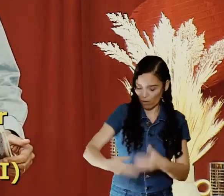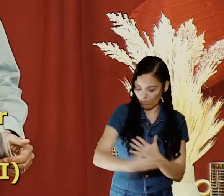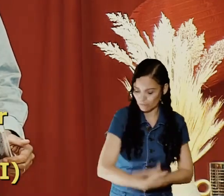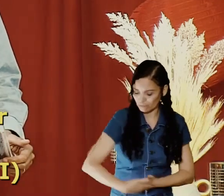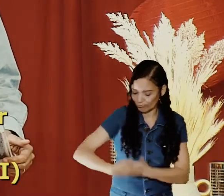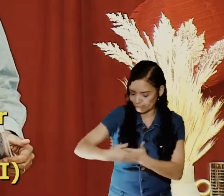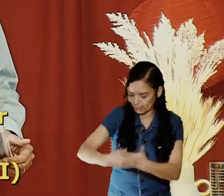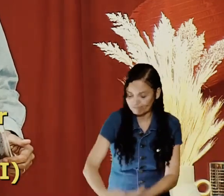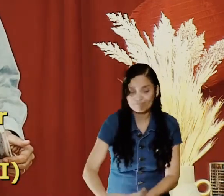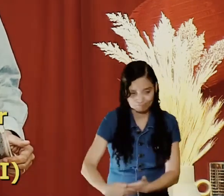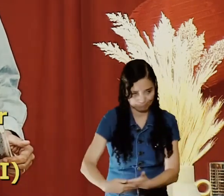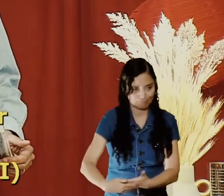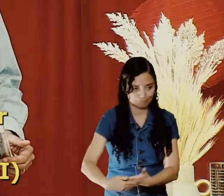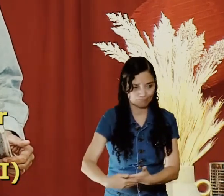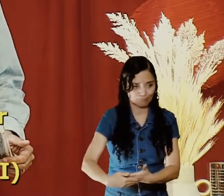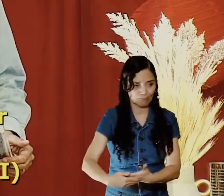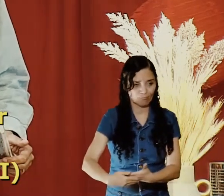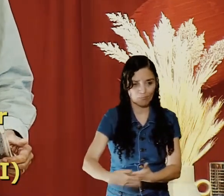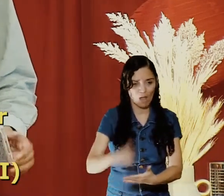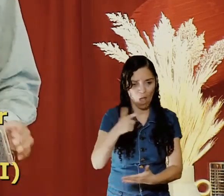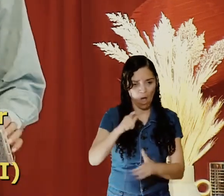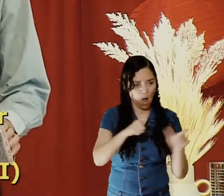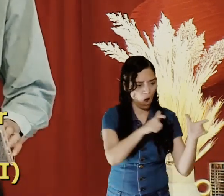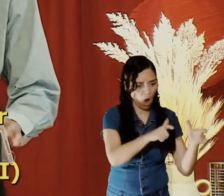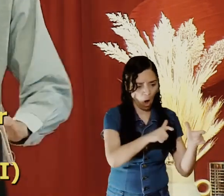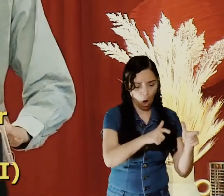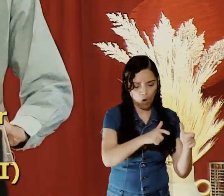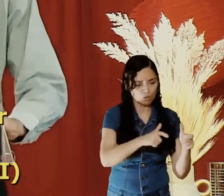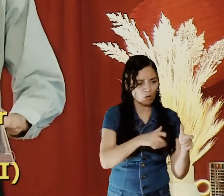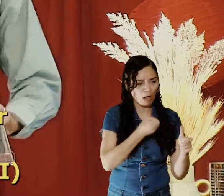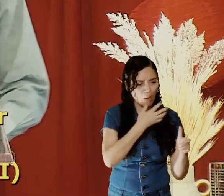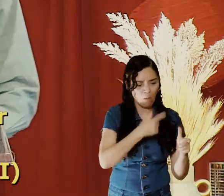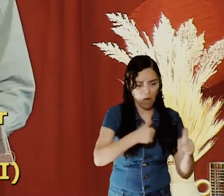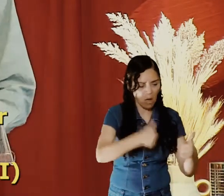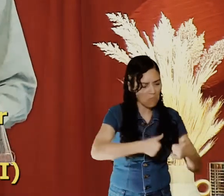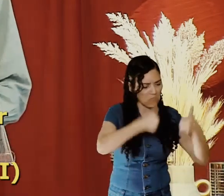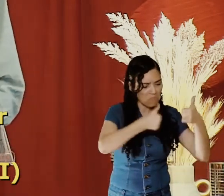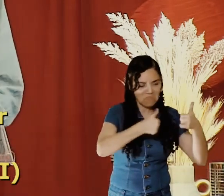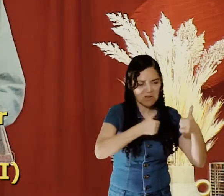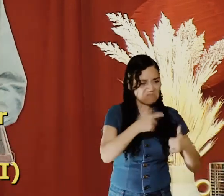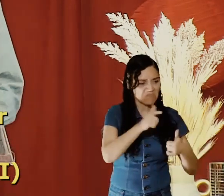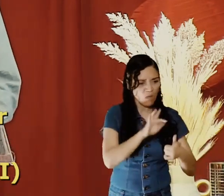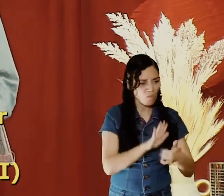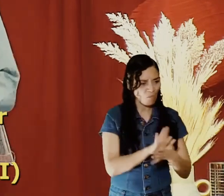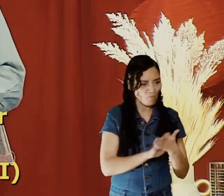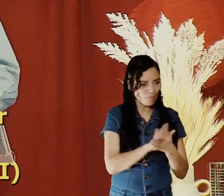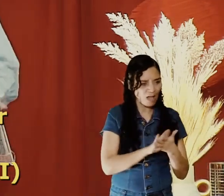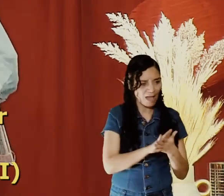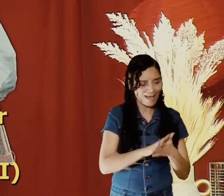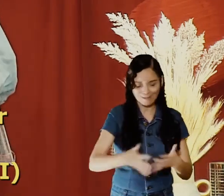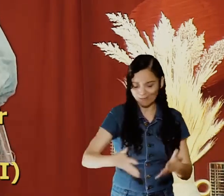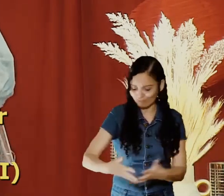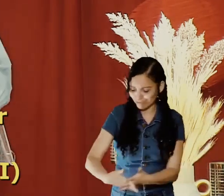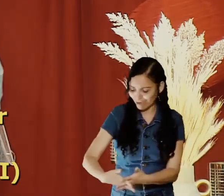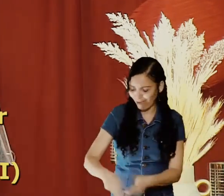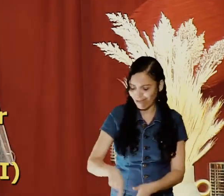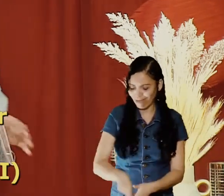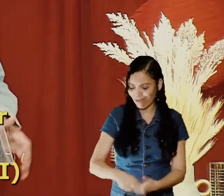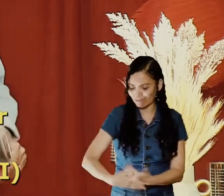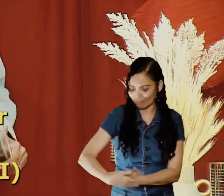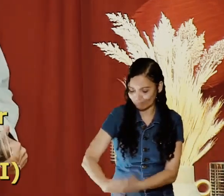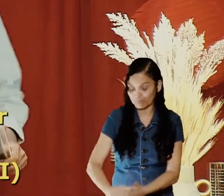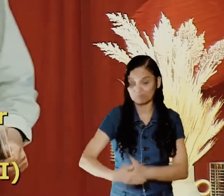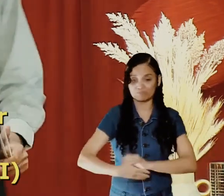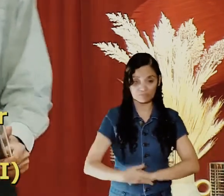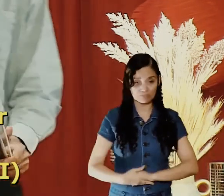porque não havia lugar para eles na hospedaria. Tudo aquilo que os